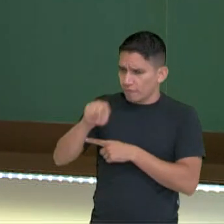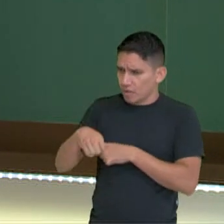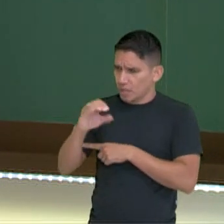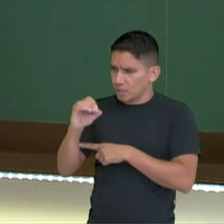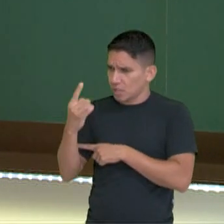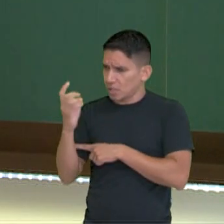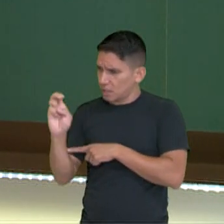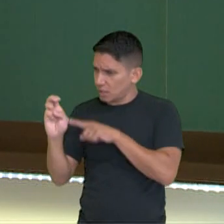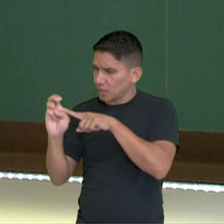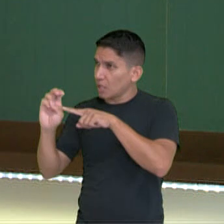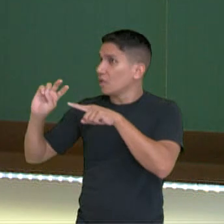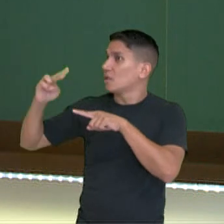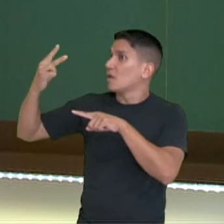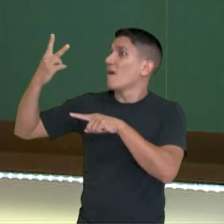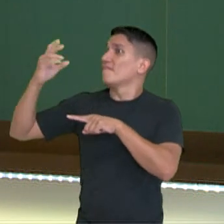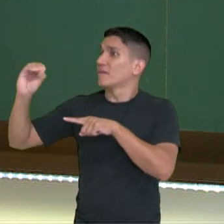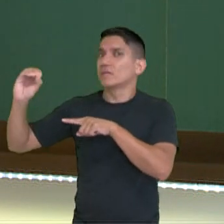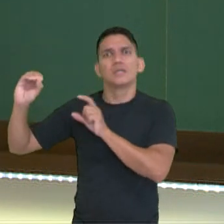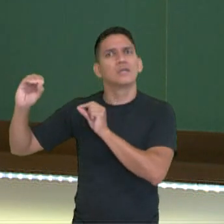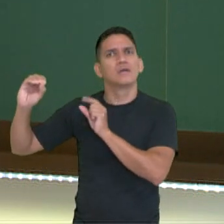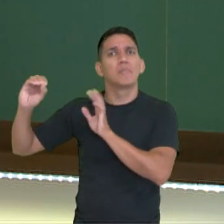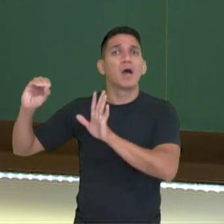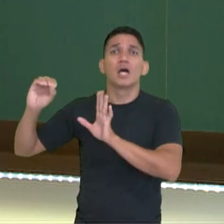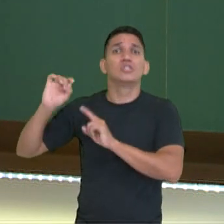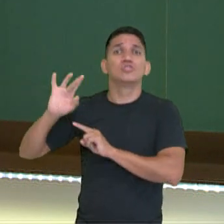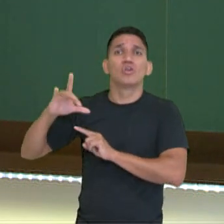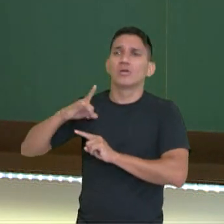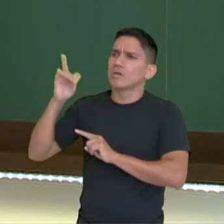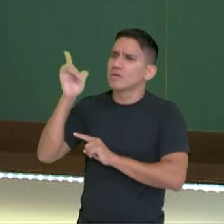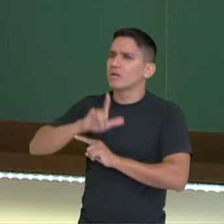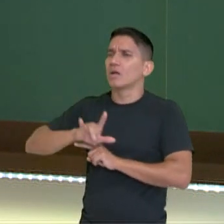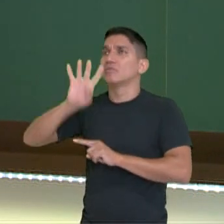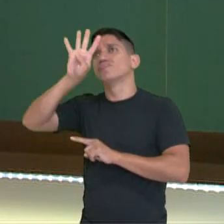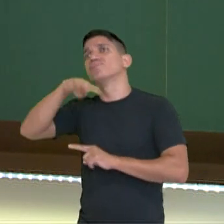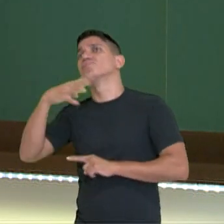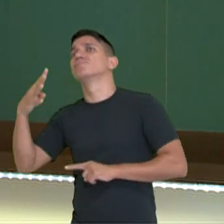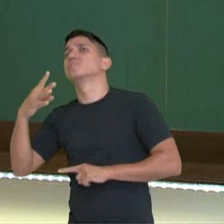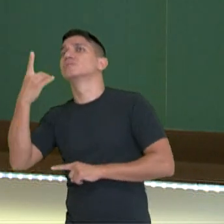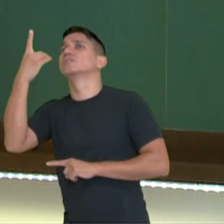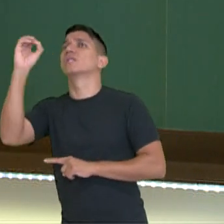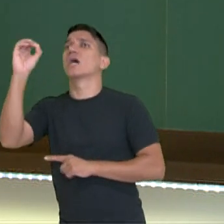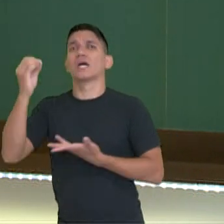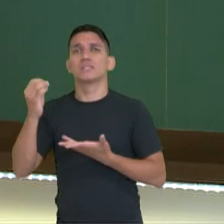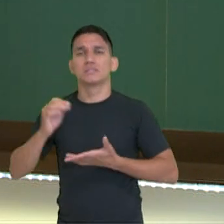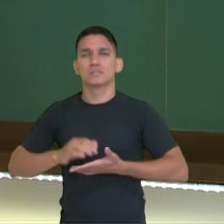1,015 elevado a 20, só que eu só tenho elevado a 10, ó.